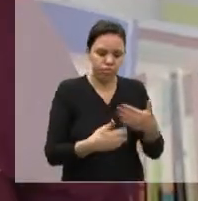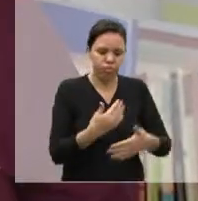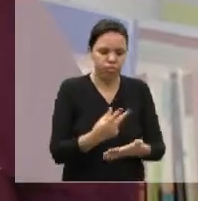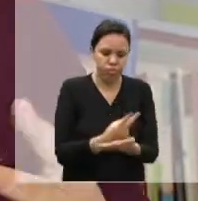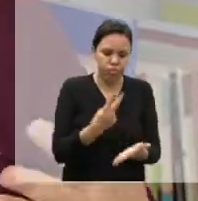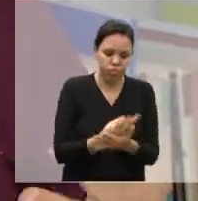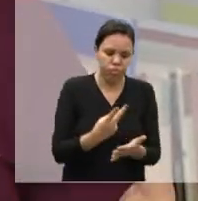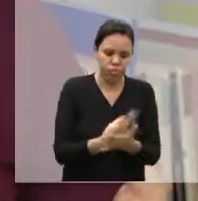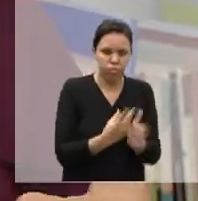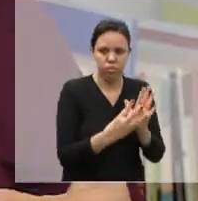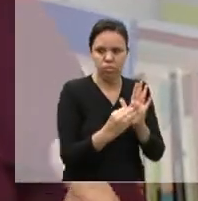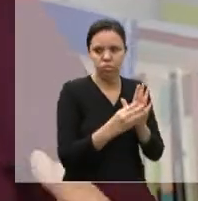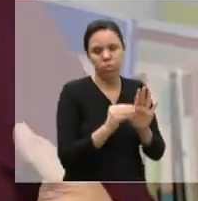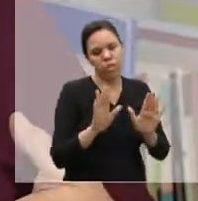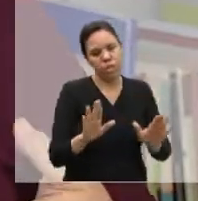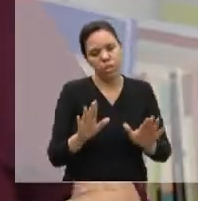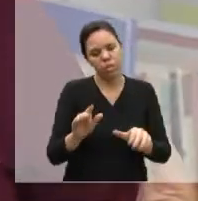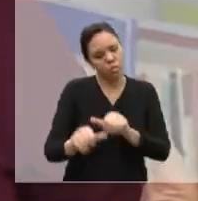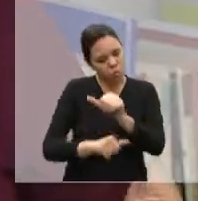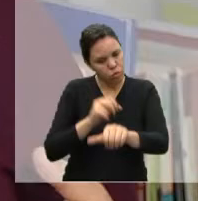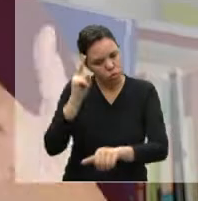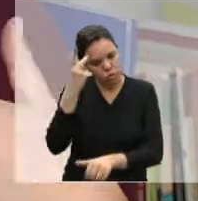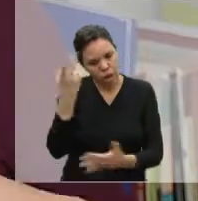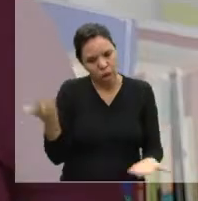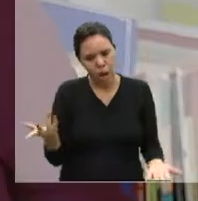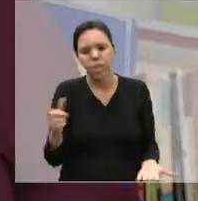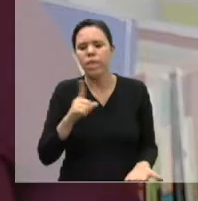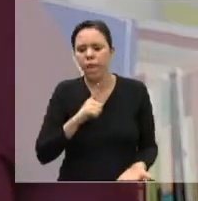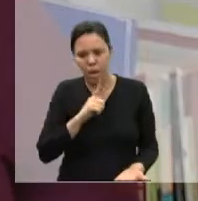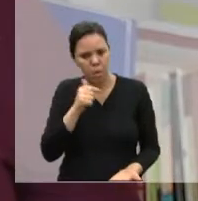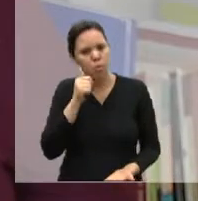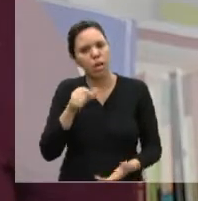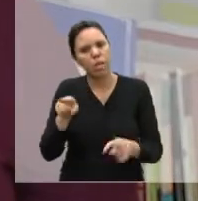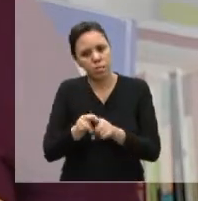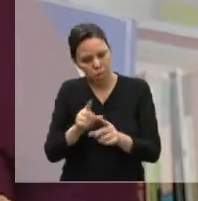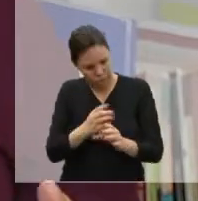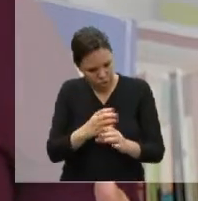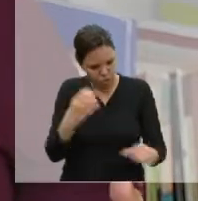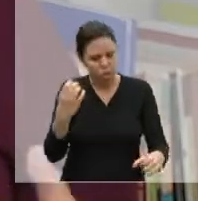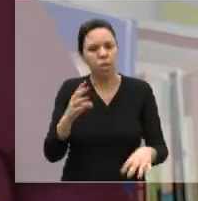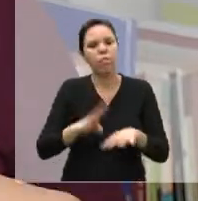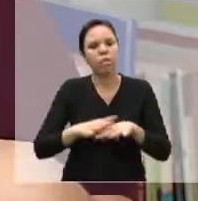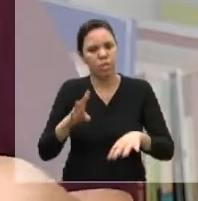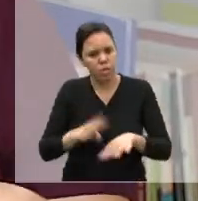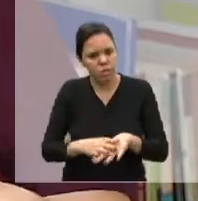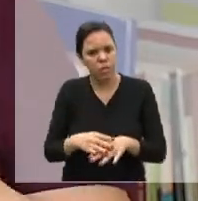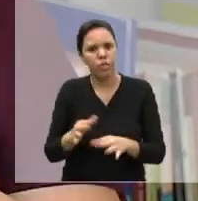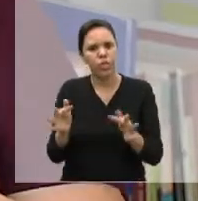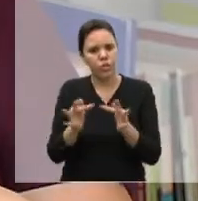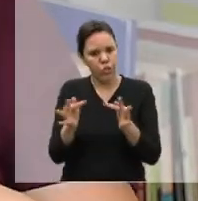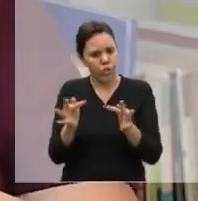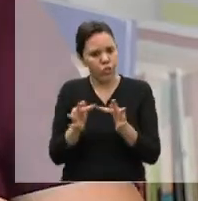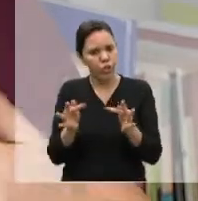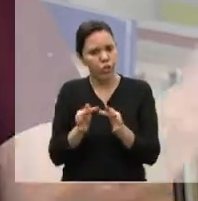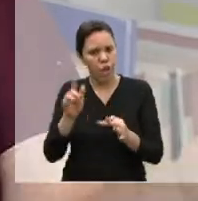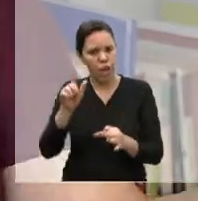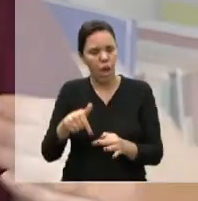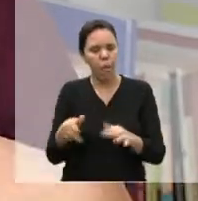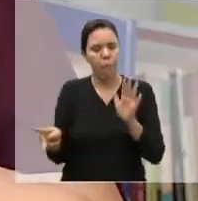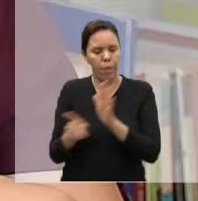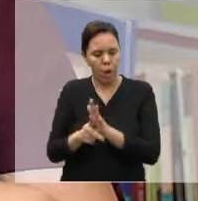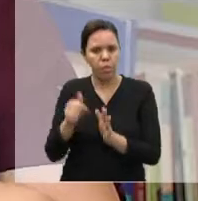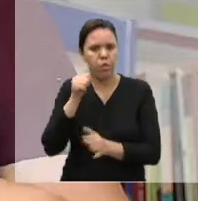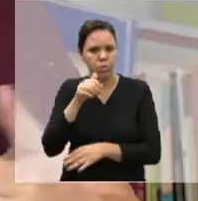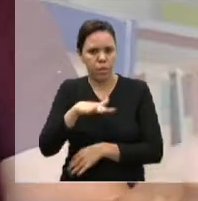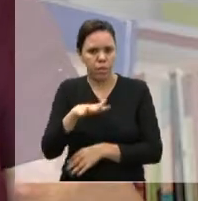mulher fazendo engenharia, matemática, física, isso daqui é lugar de mulher. É muito melhor a gente